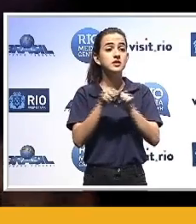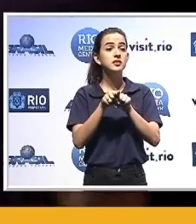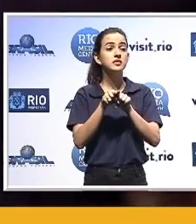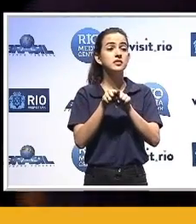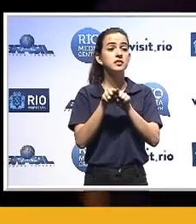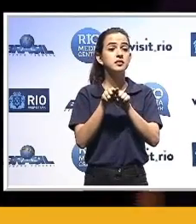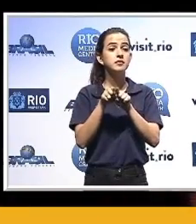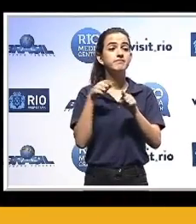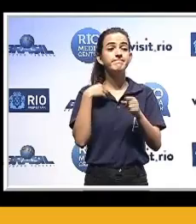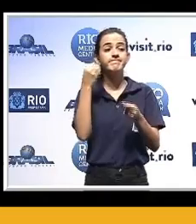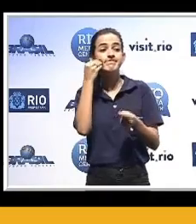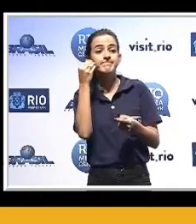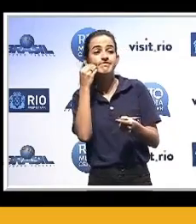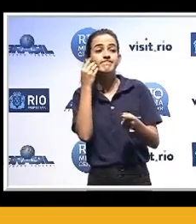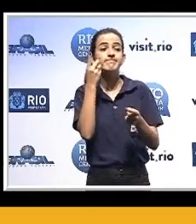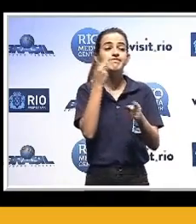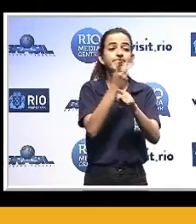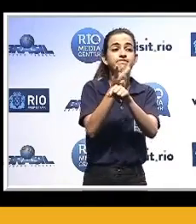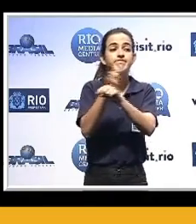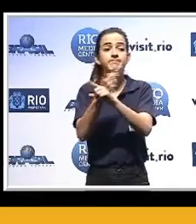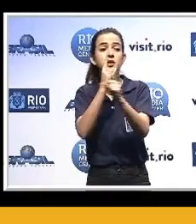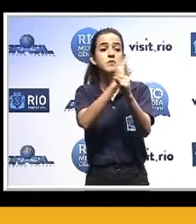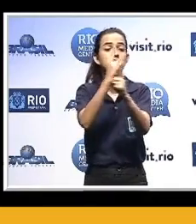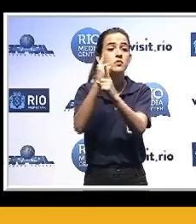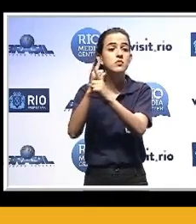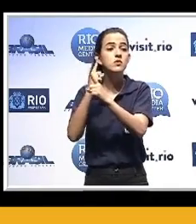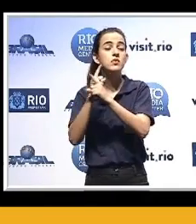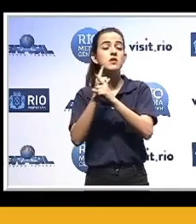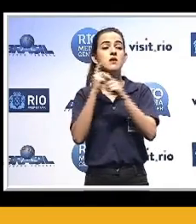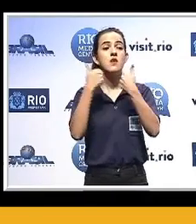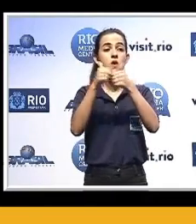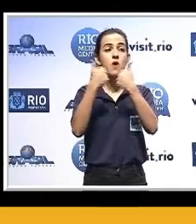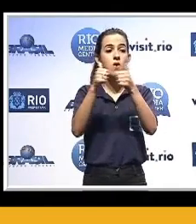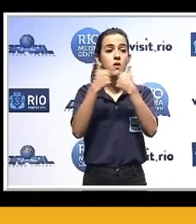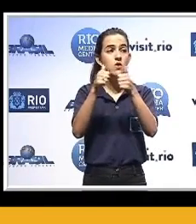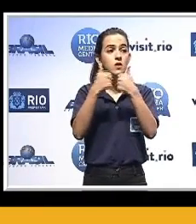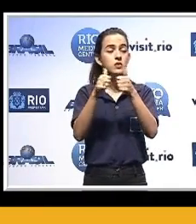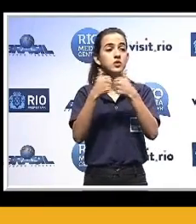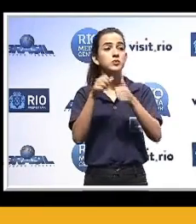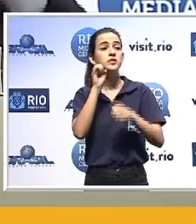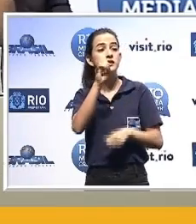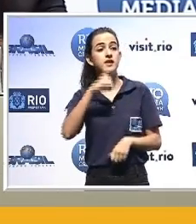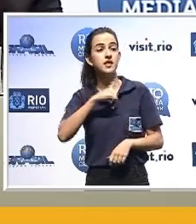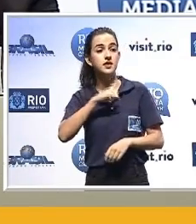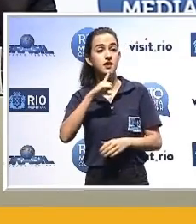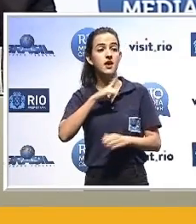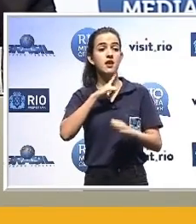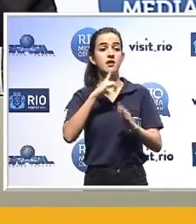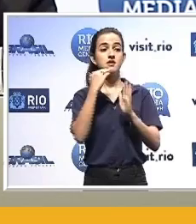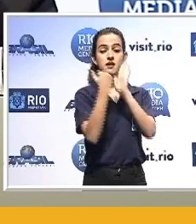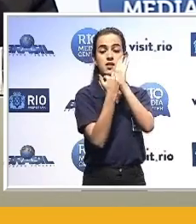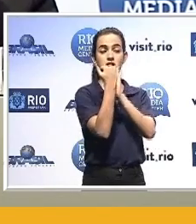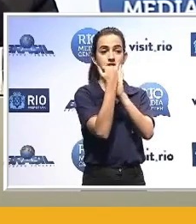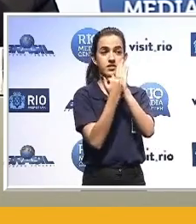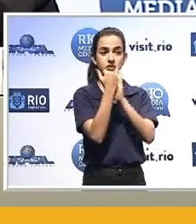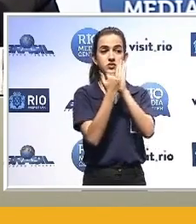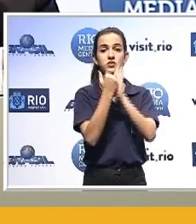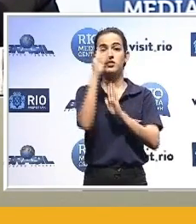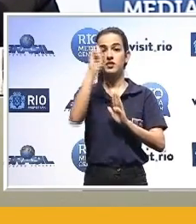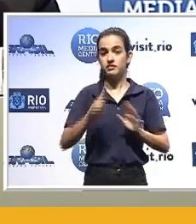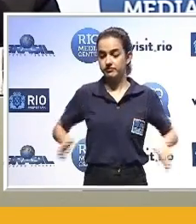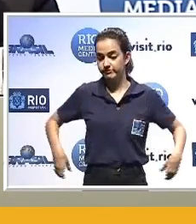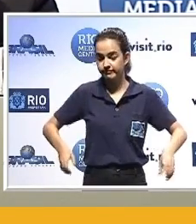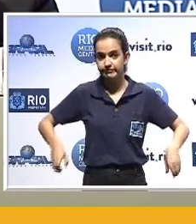procurando saber de autobus que se tinha elevador e miramos que